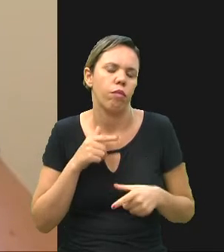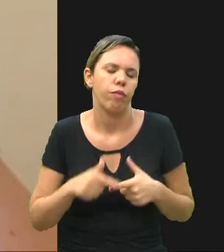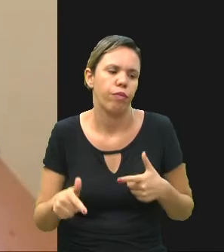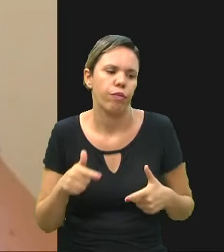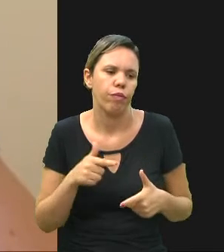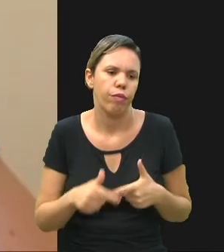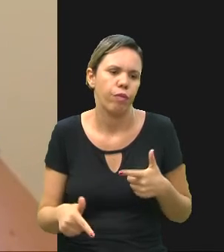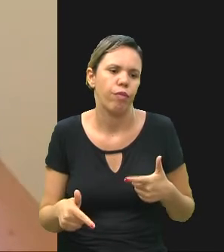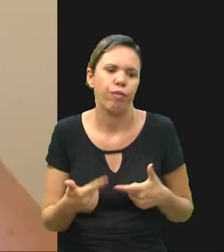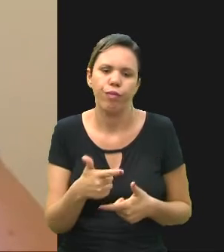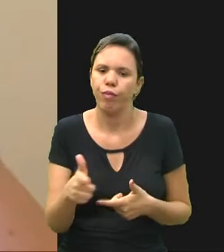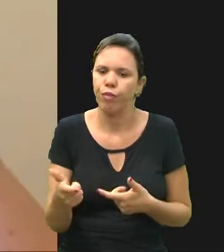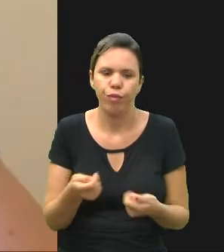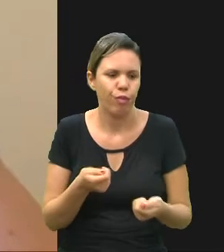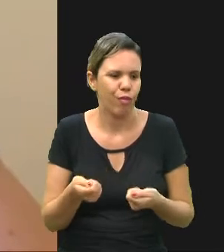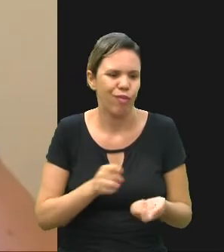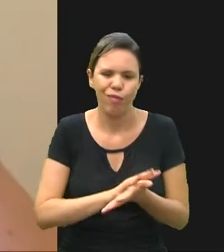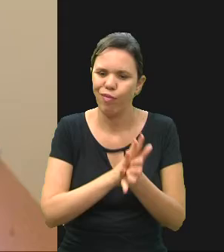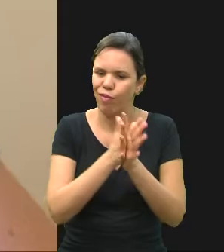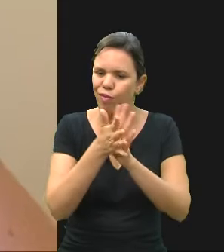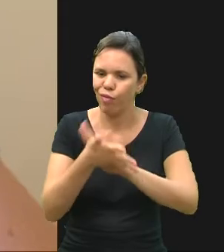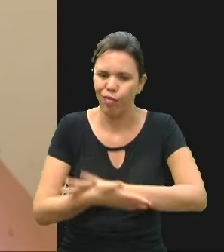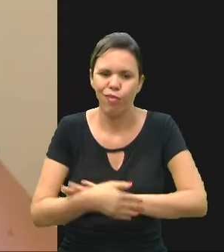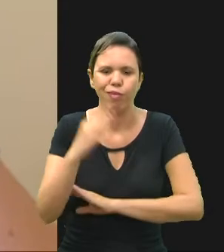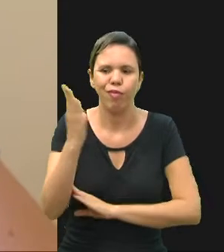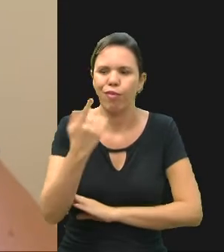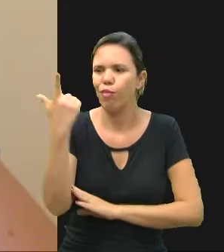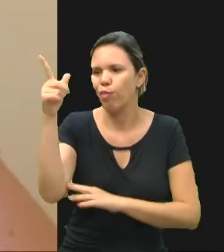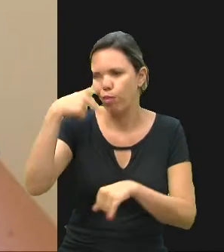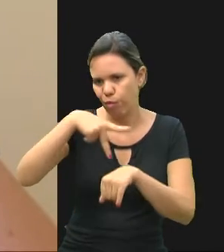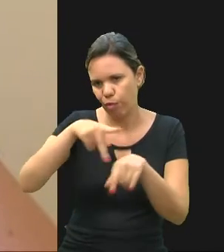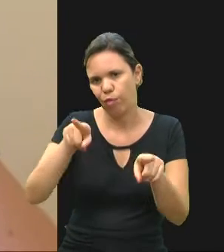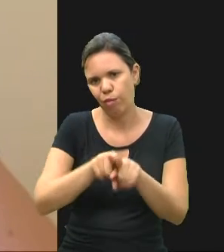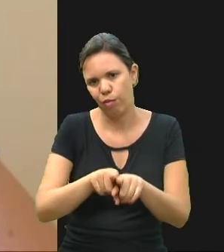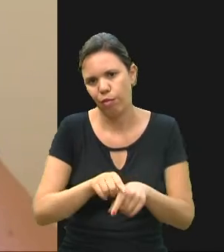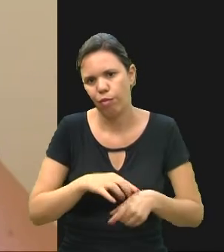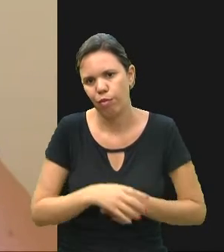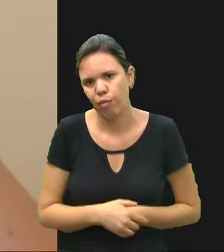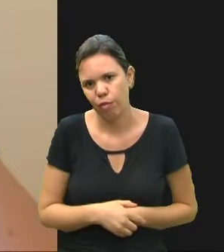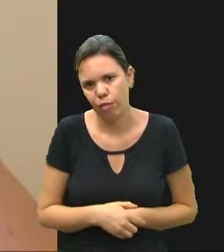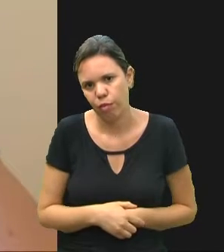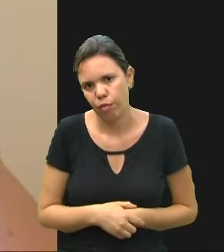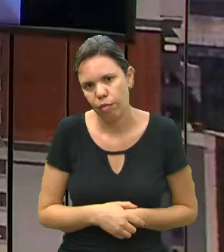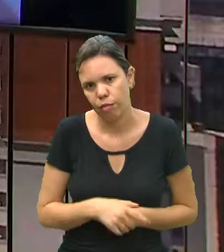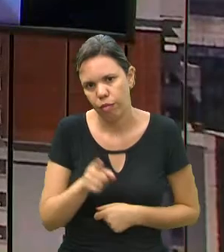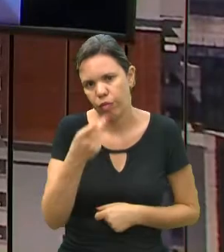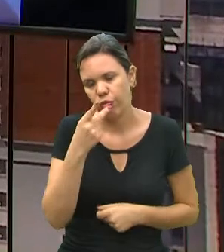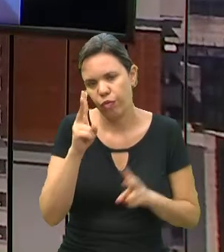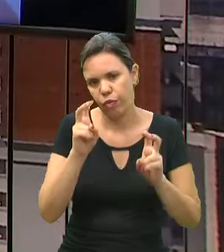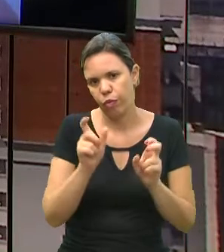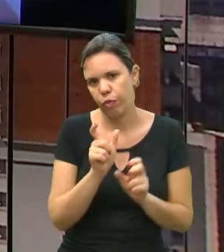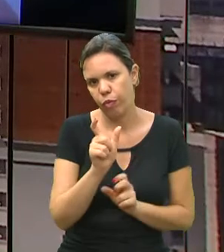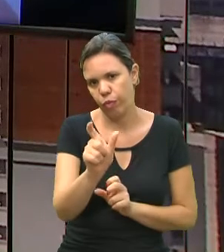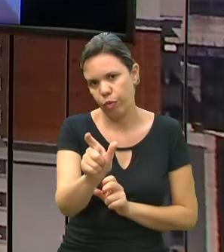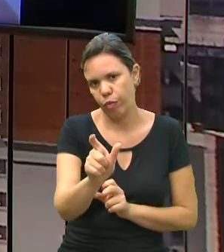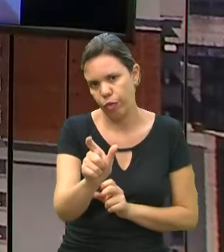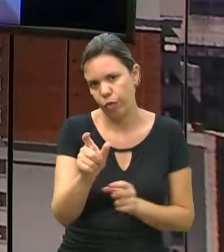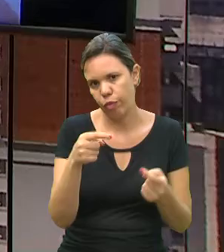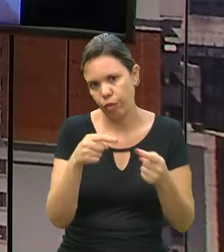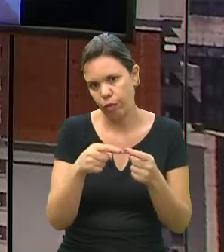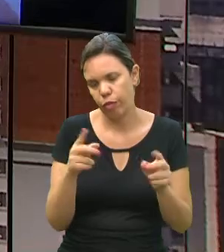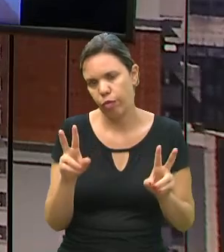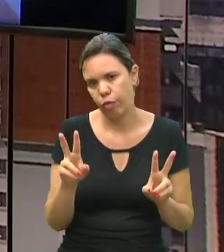processo descontrolado de destruição, não só aqui no Brasil, como em outros países também. Pois é, você usou um termo